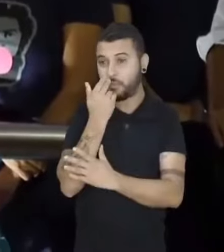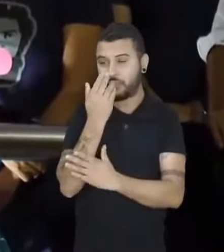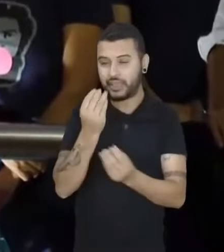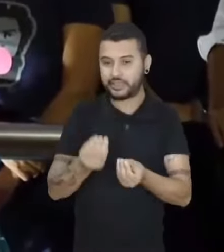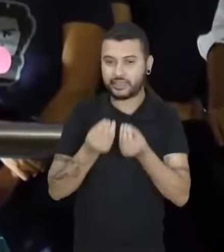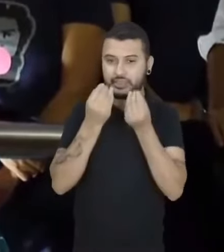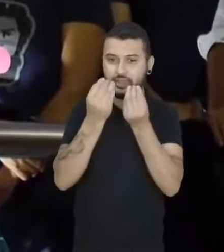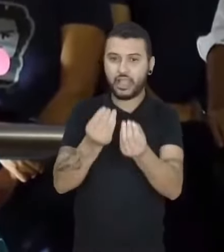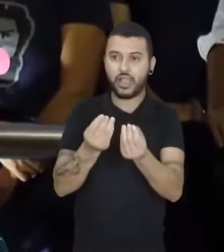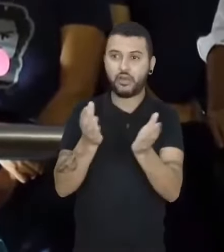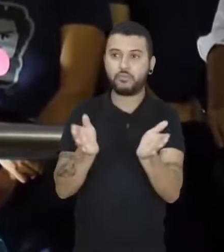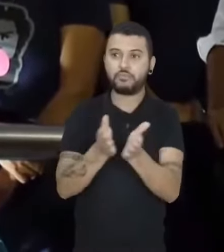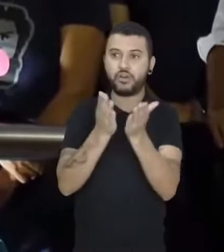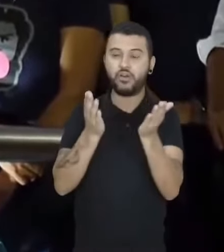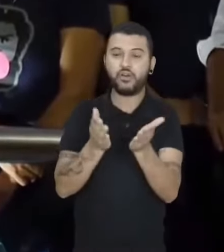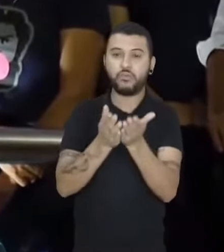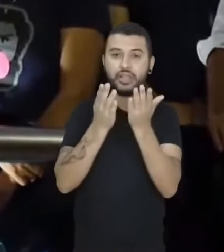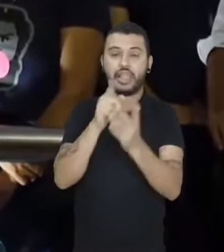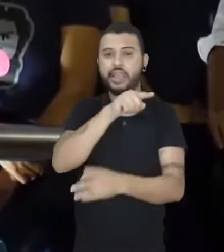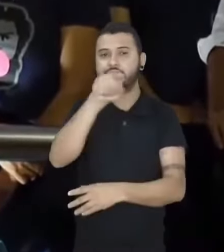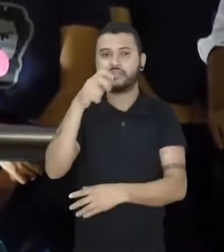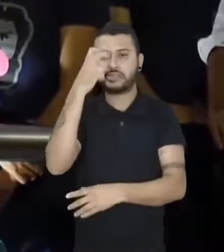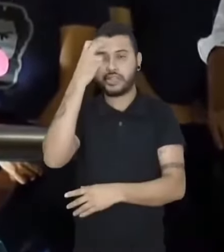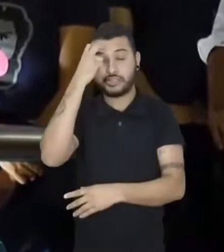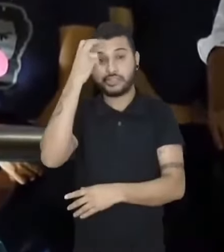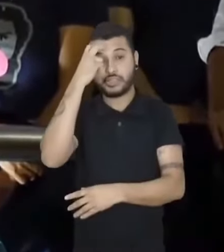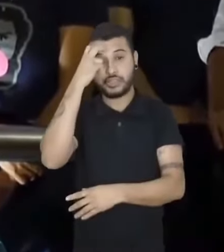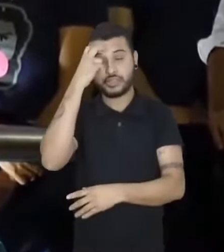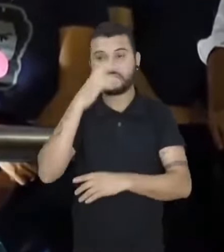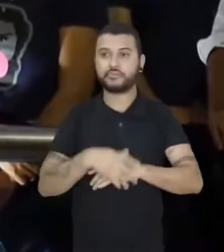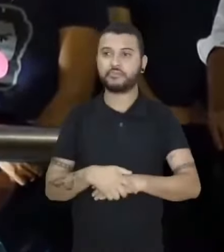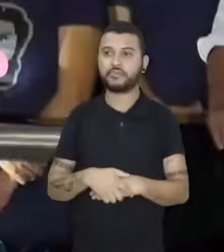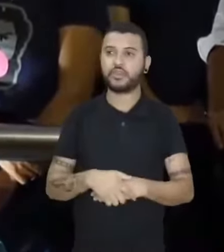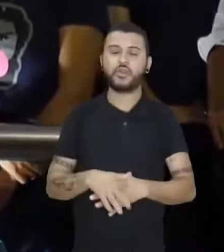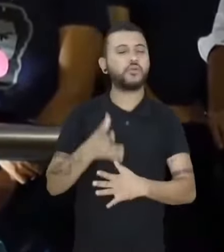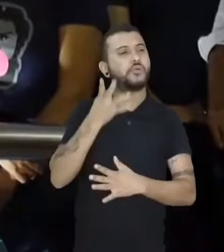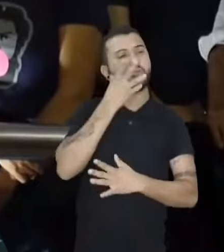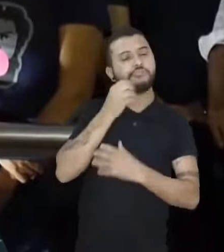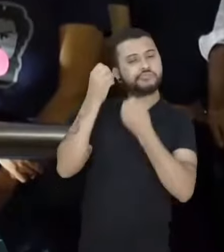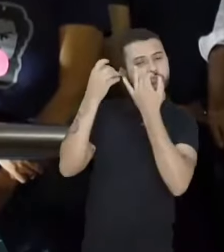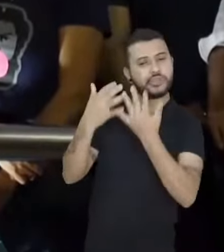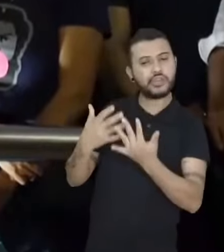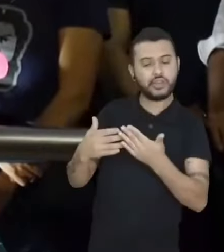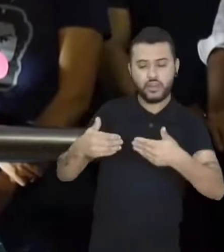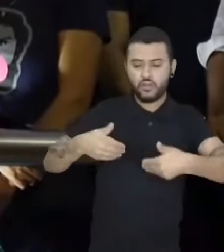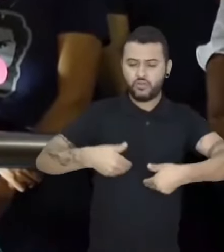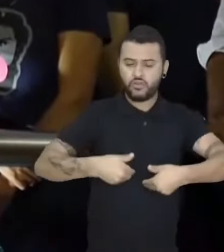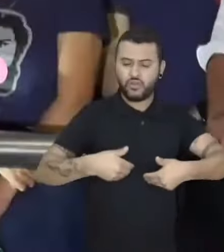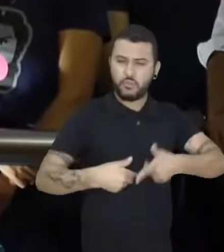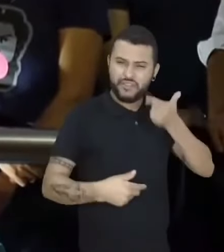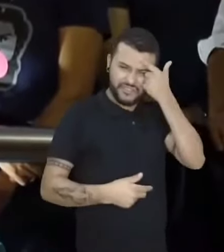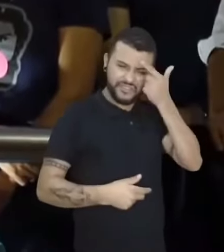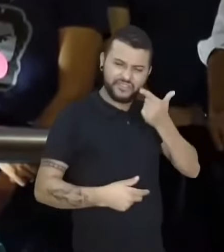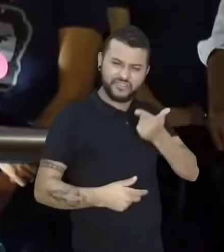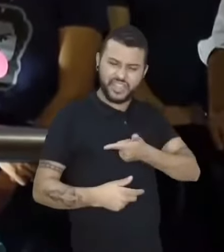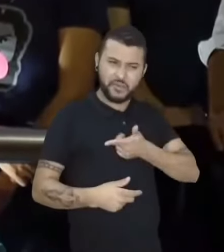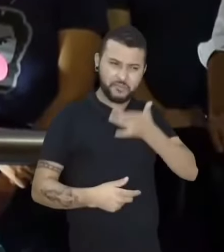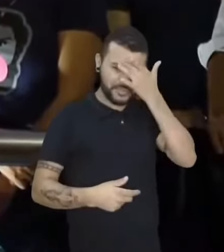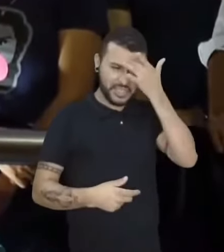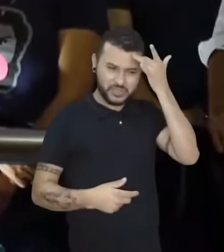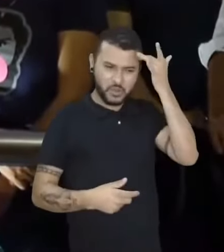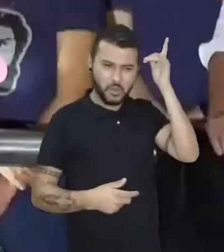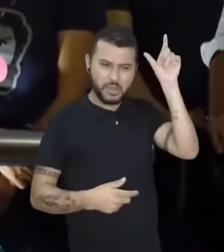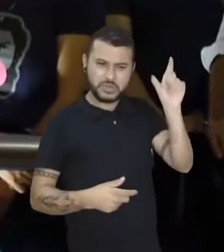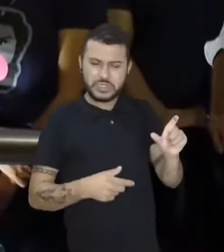pobre, ele vai ficar inteligente. E outra coisa que ele falava: Lula, a fome é feia. Uma pessoa que